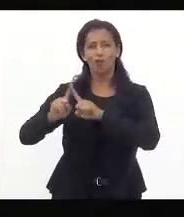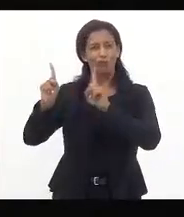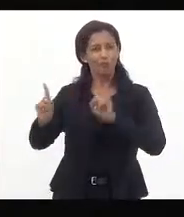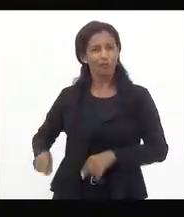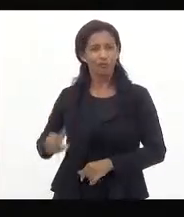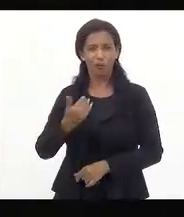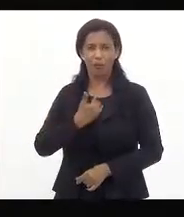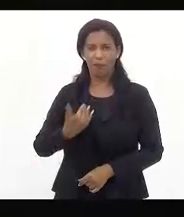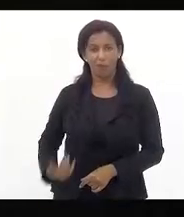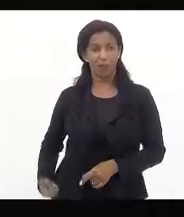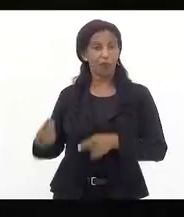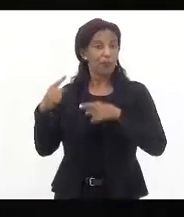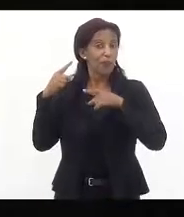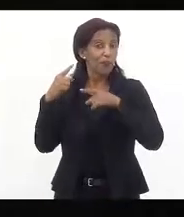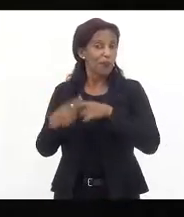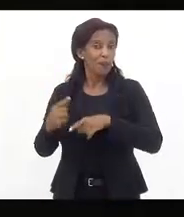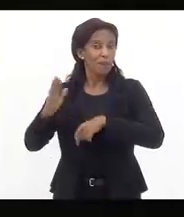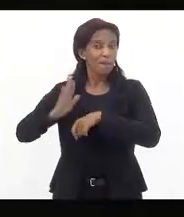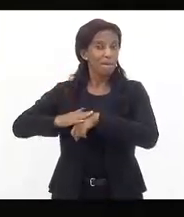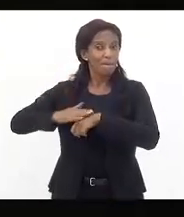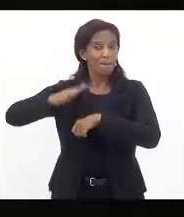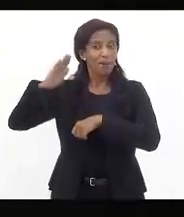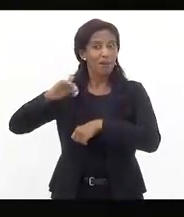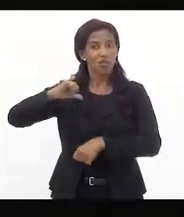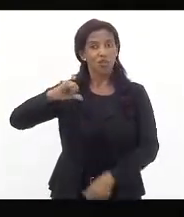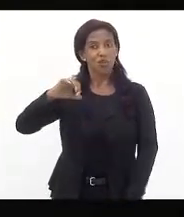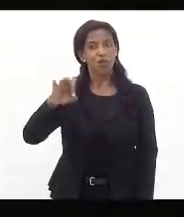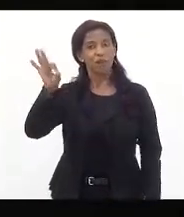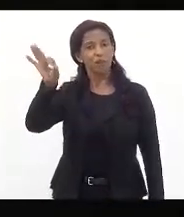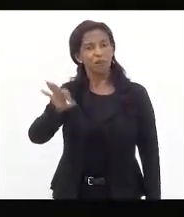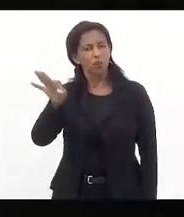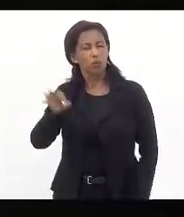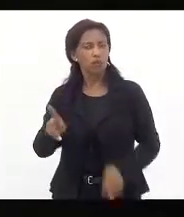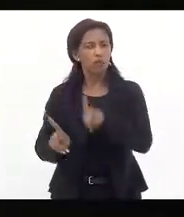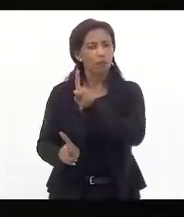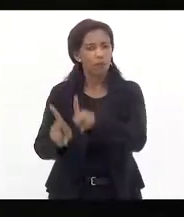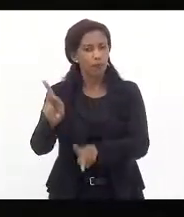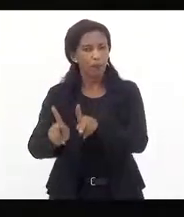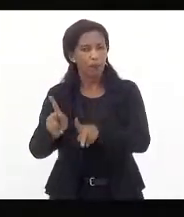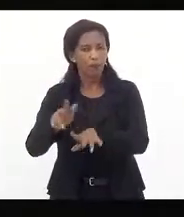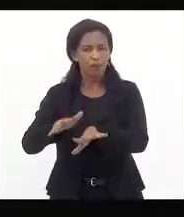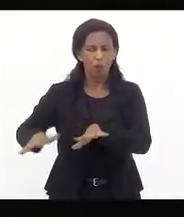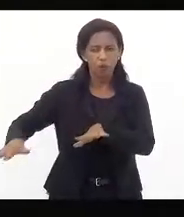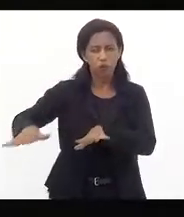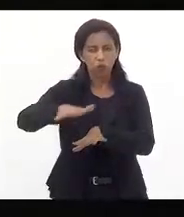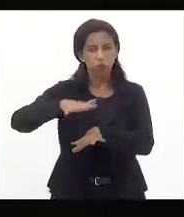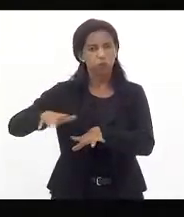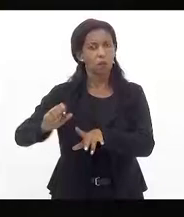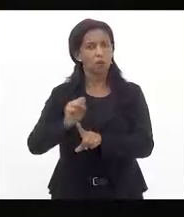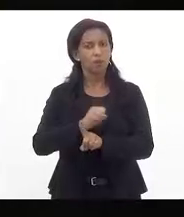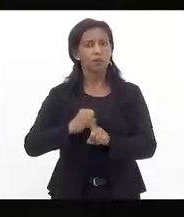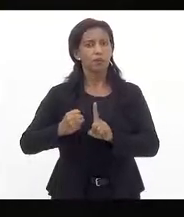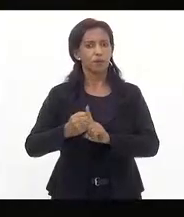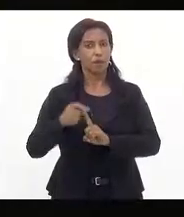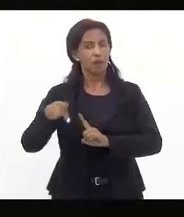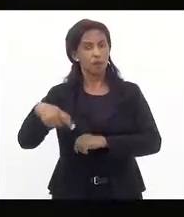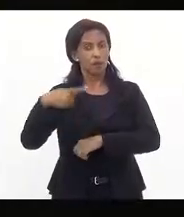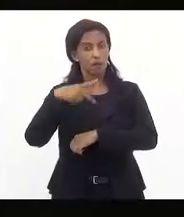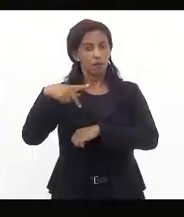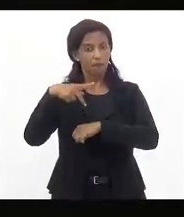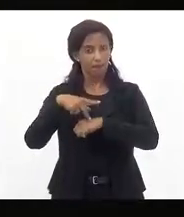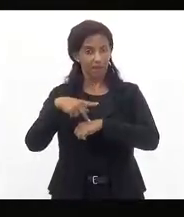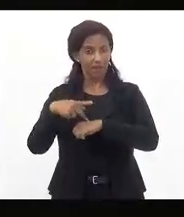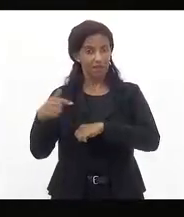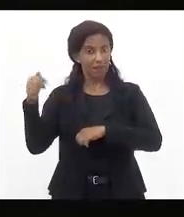funcionalismo público, porque mais de 90% da população, a maioria social desse país e